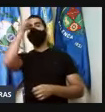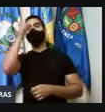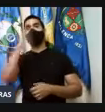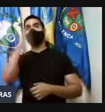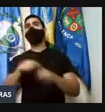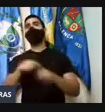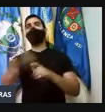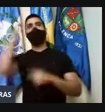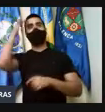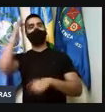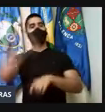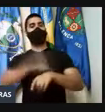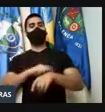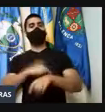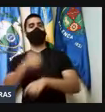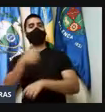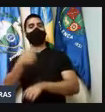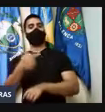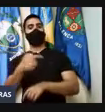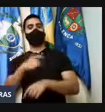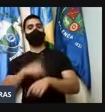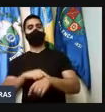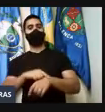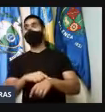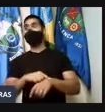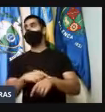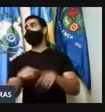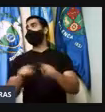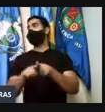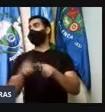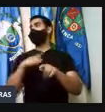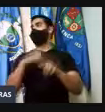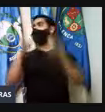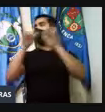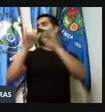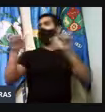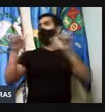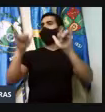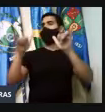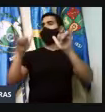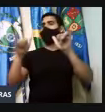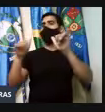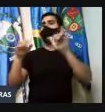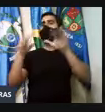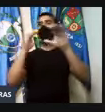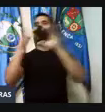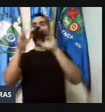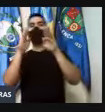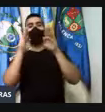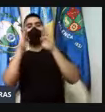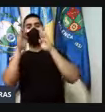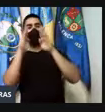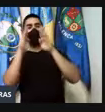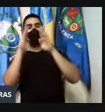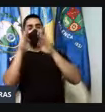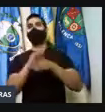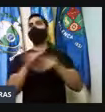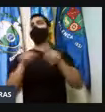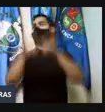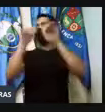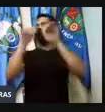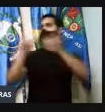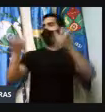Então, amanhã, às 17 horas, que se coloque nos canais de divulgação